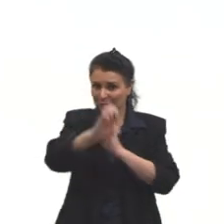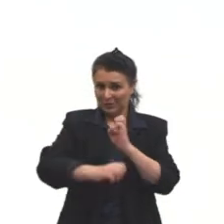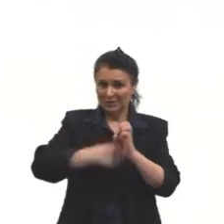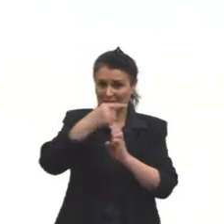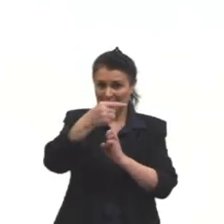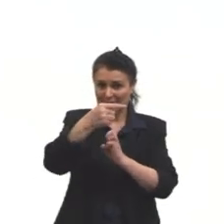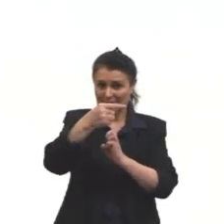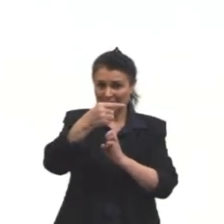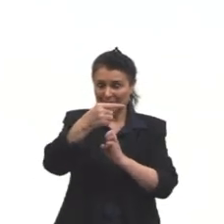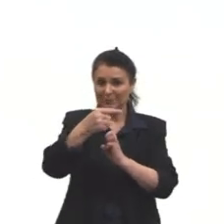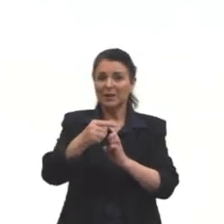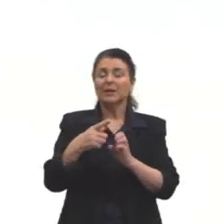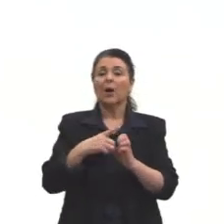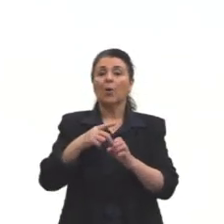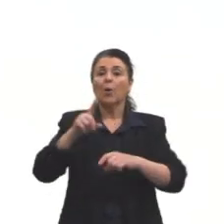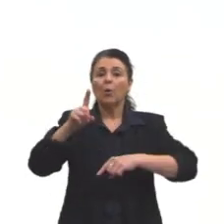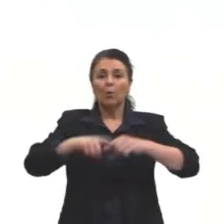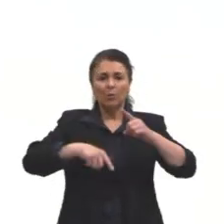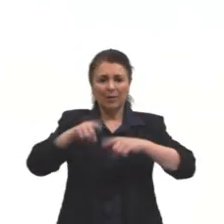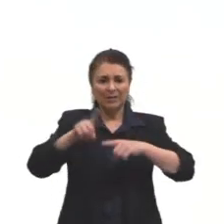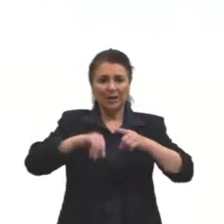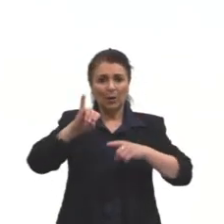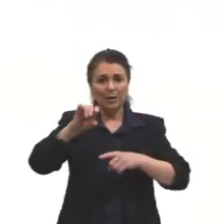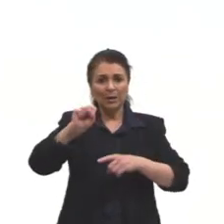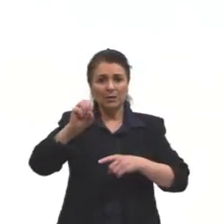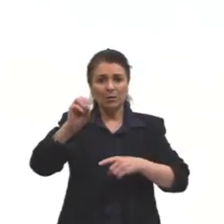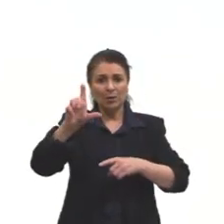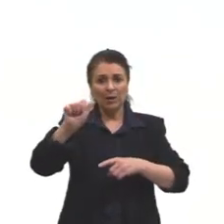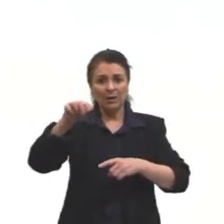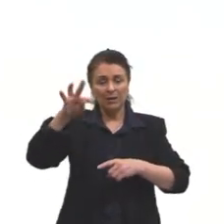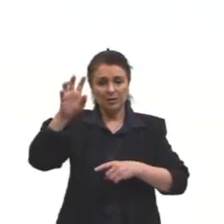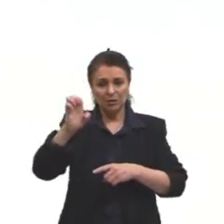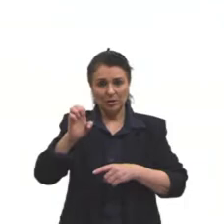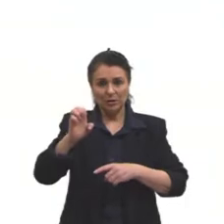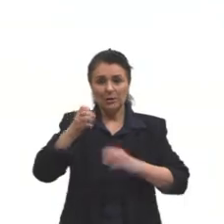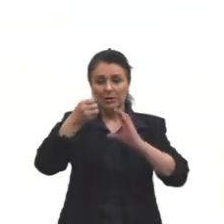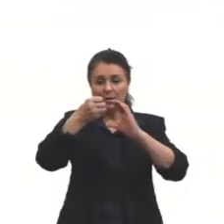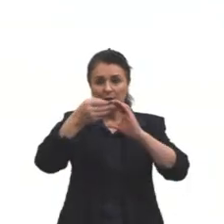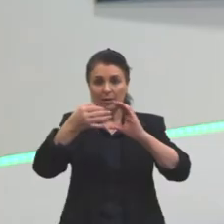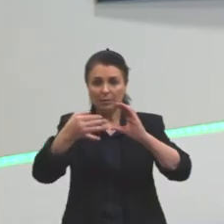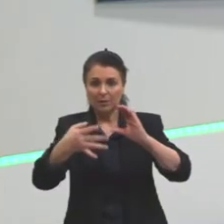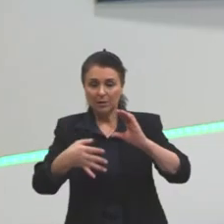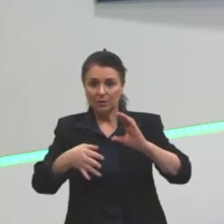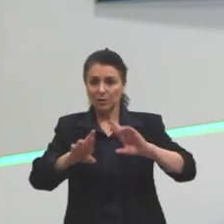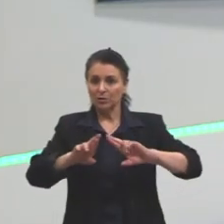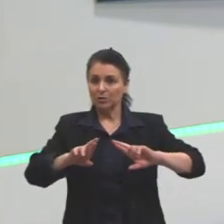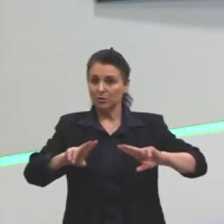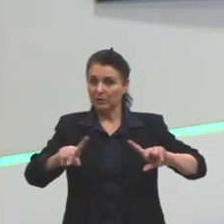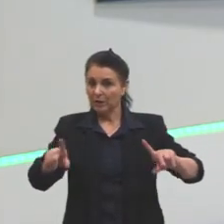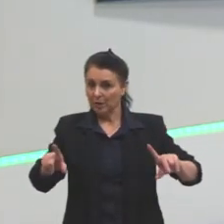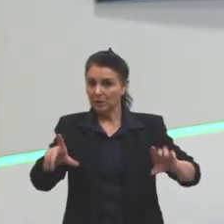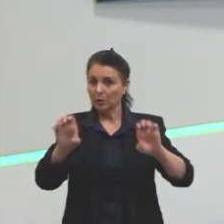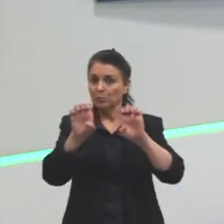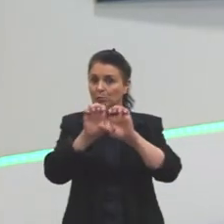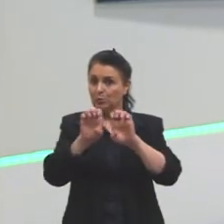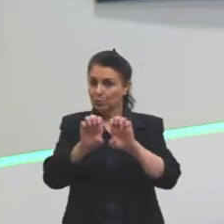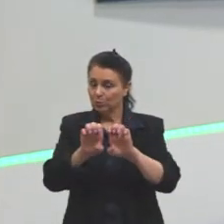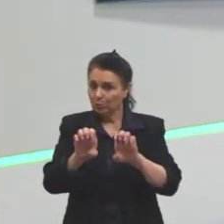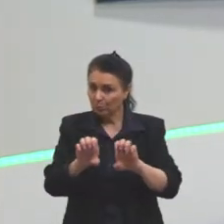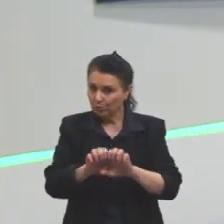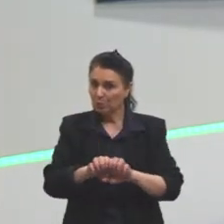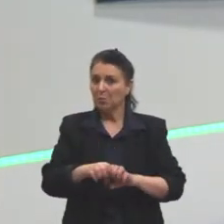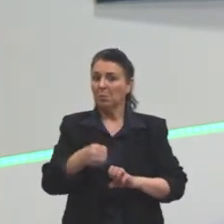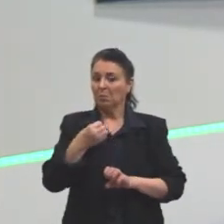tá então os materiais isolantes eles possuem essa característica diferente né eles são materiais muito bem estruturados geralmente com